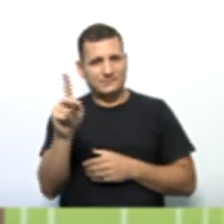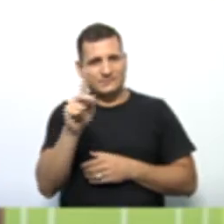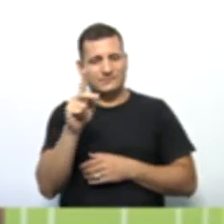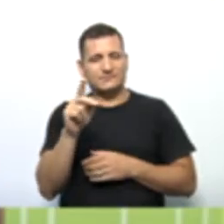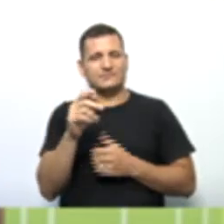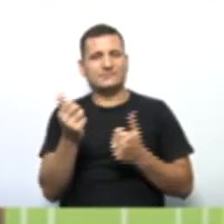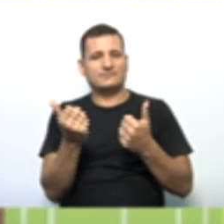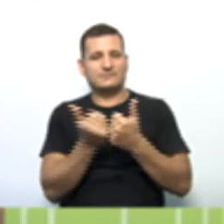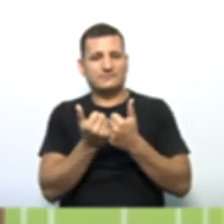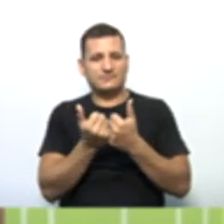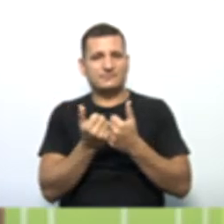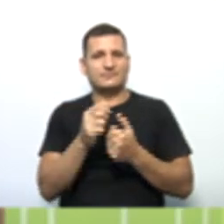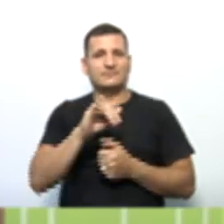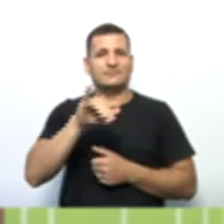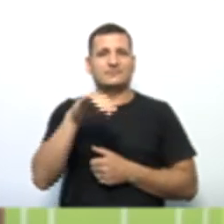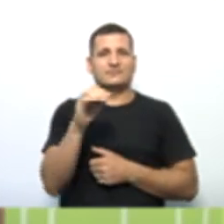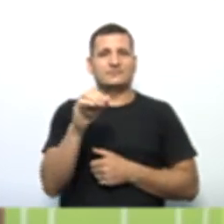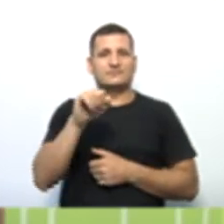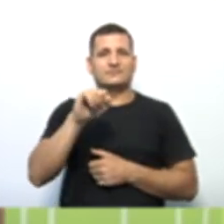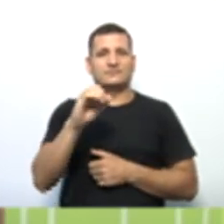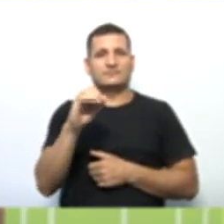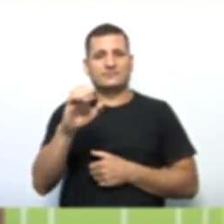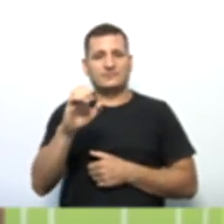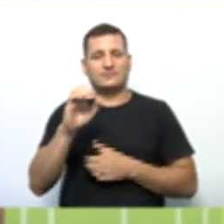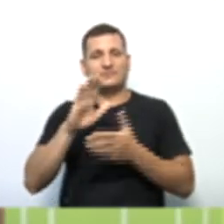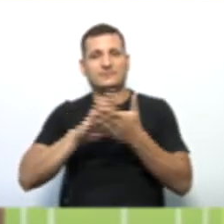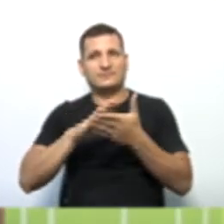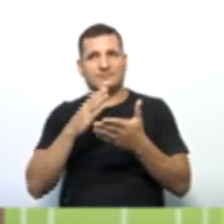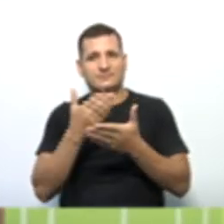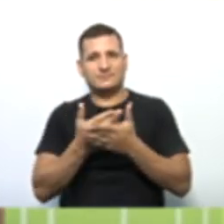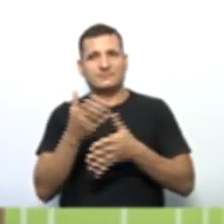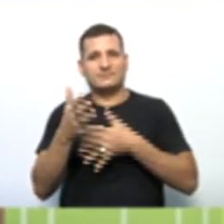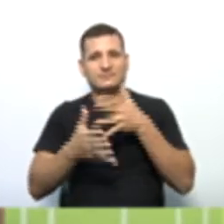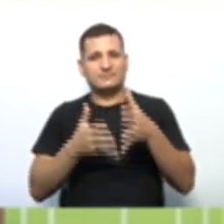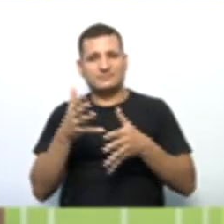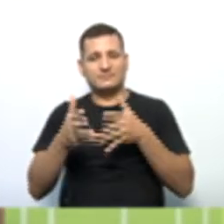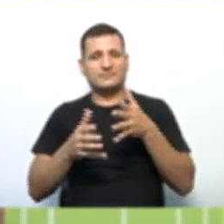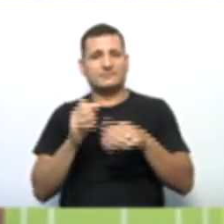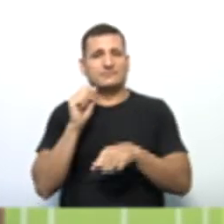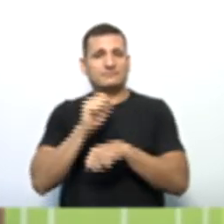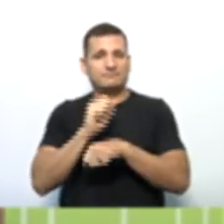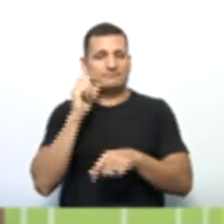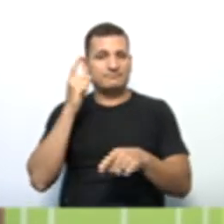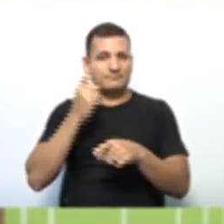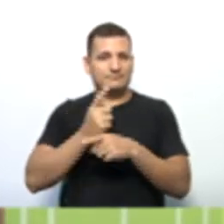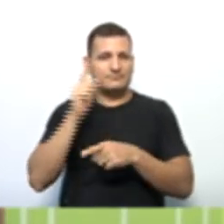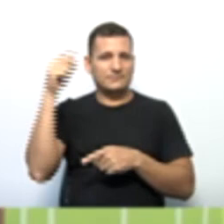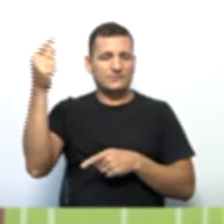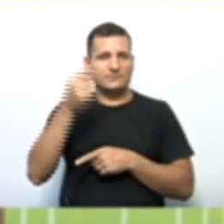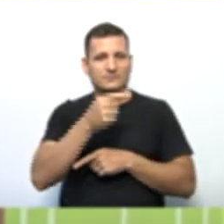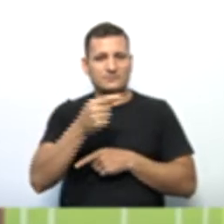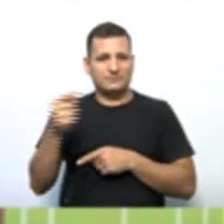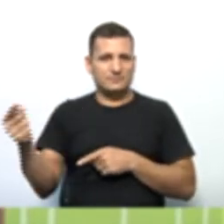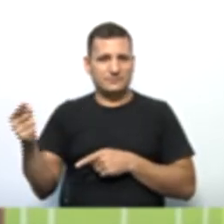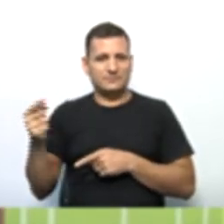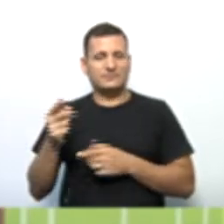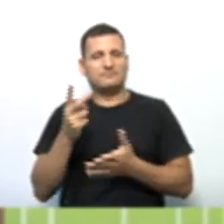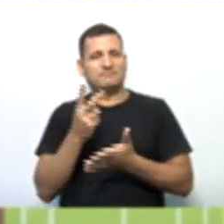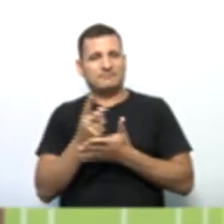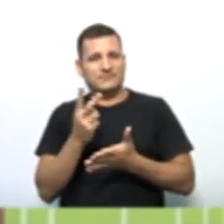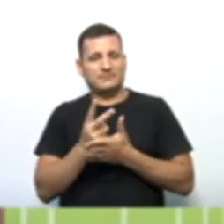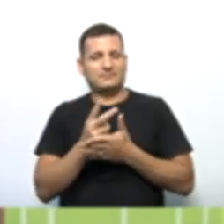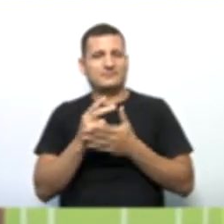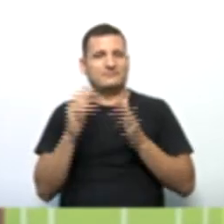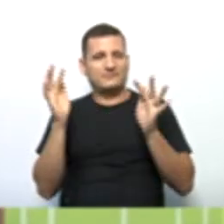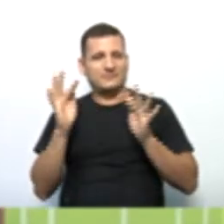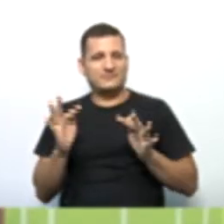Josué, que é o nosso intérprete de Libras, e esperamos nos encontrar novamente semana que vem, assim com a mesma empolgação e